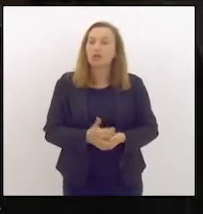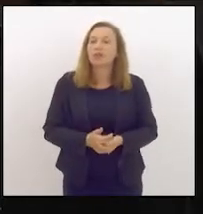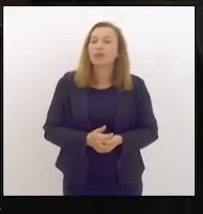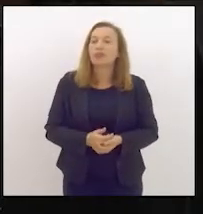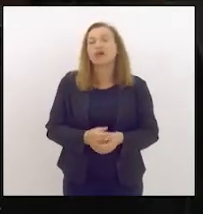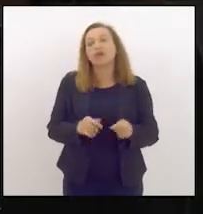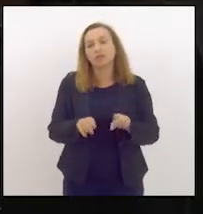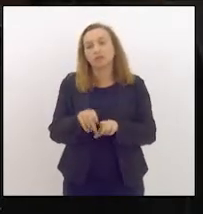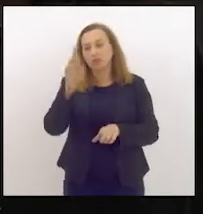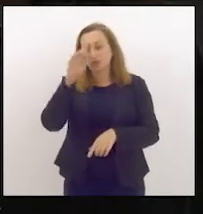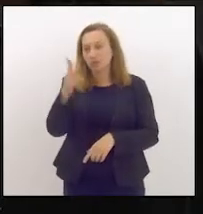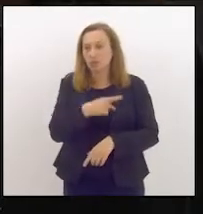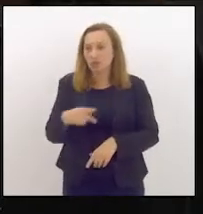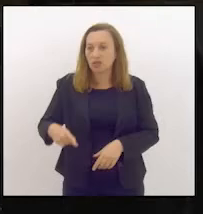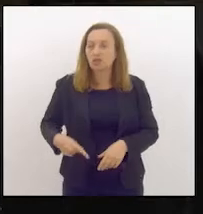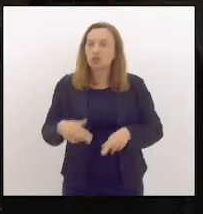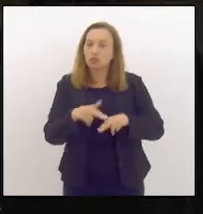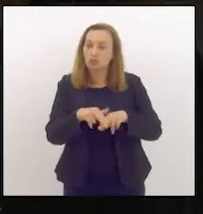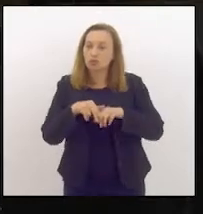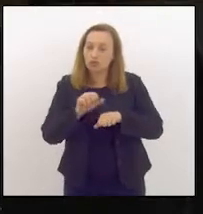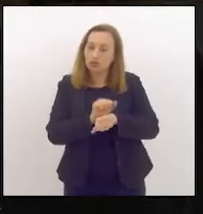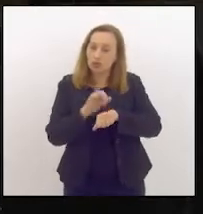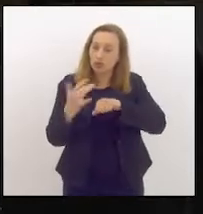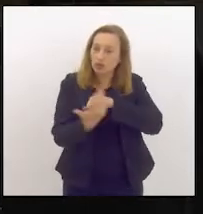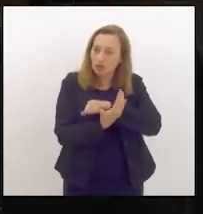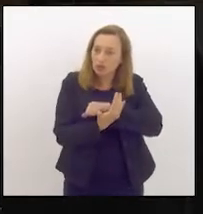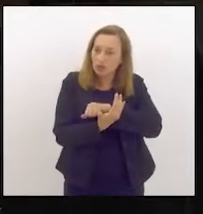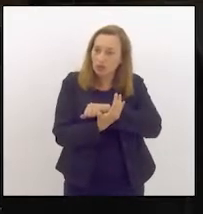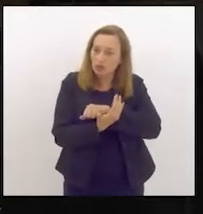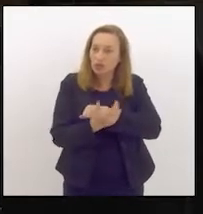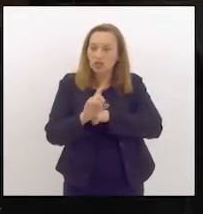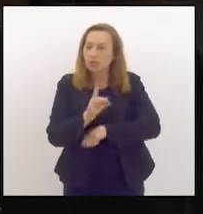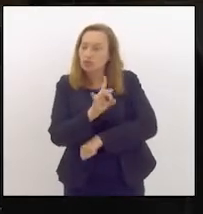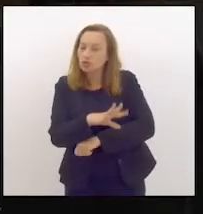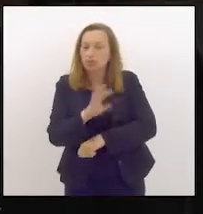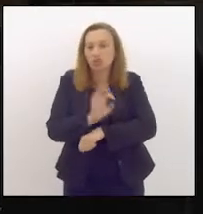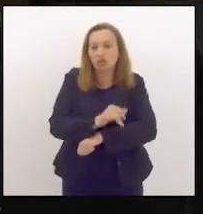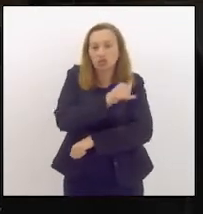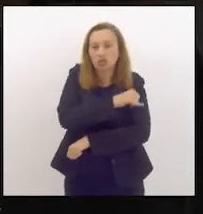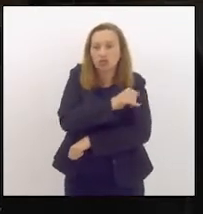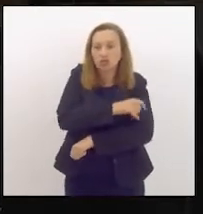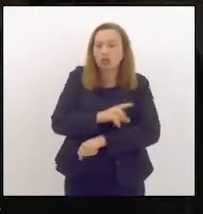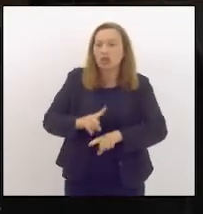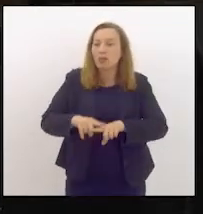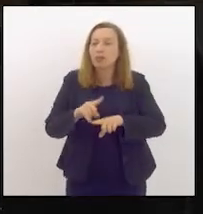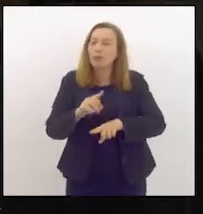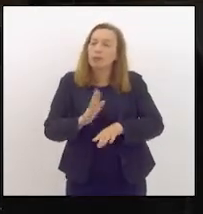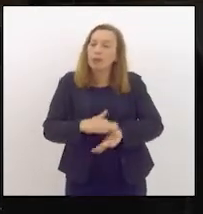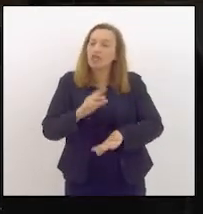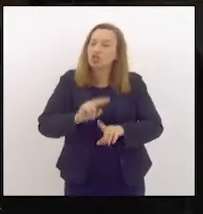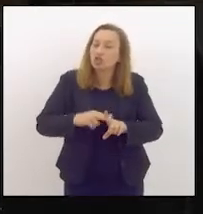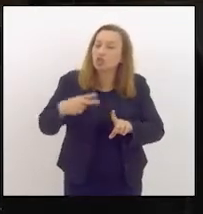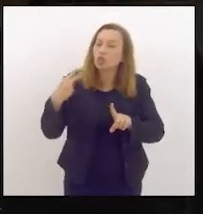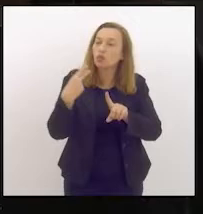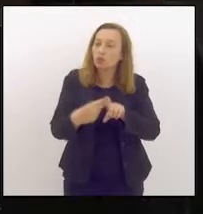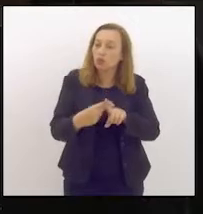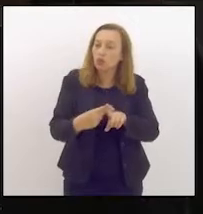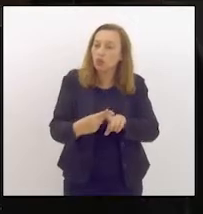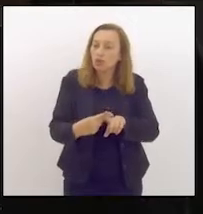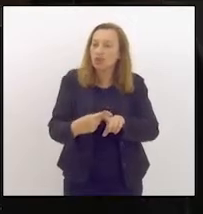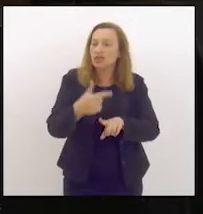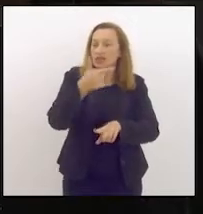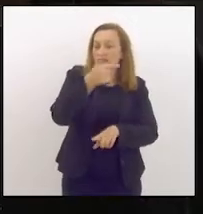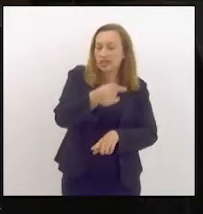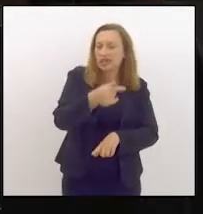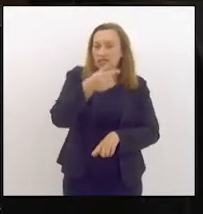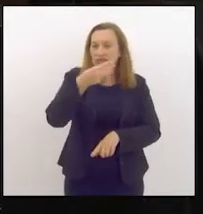se o presidente em decorrência da covid-19 e que não só no estado do Rio de Janeiro mais que dobrou mas saltou